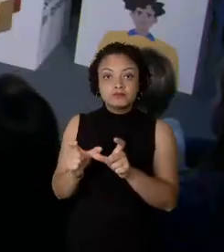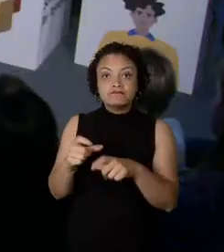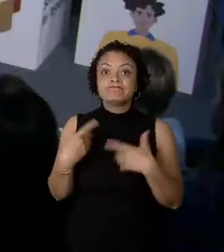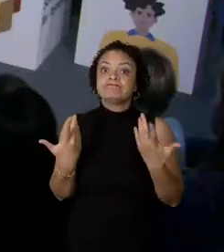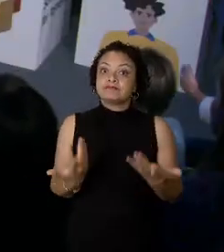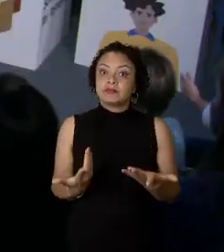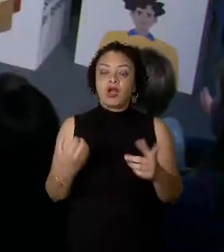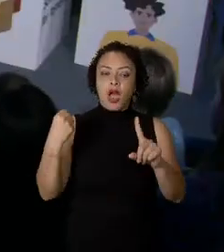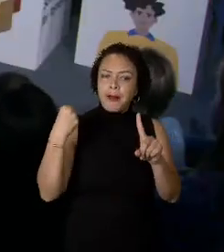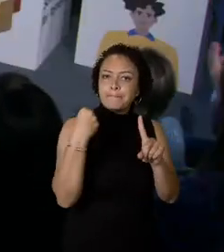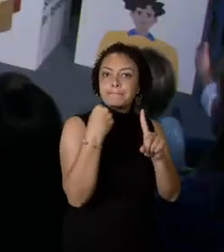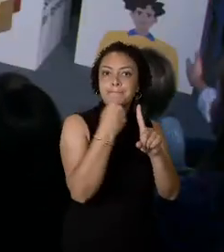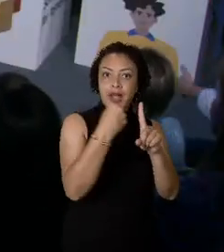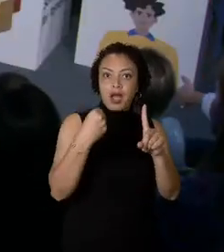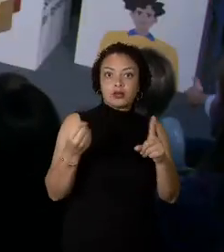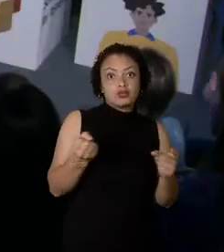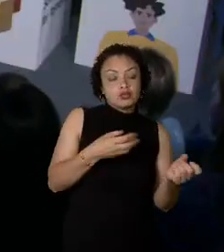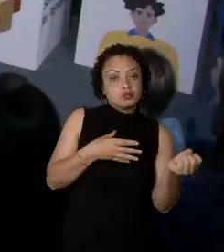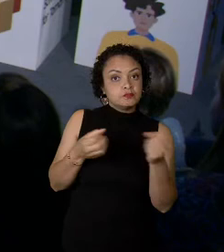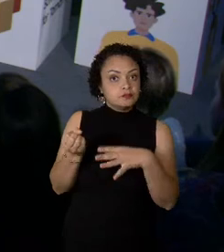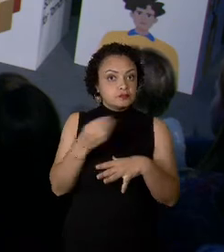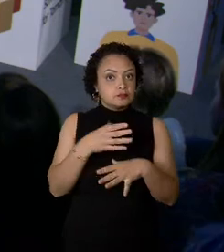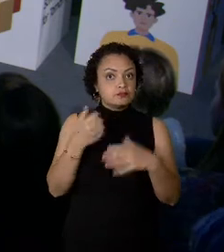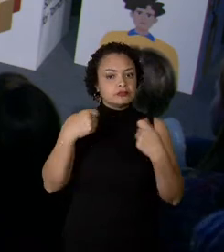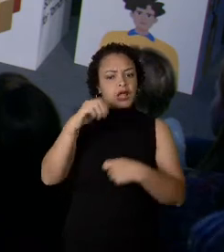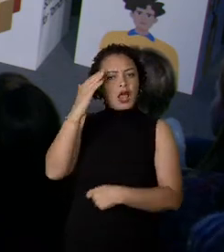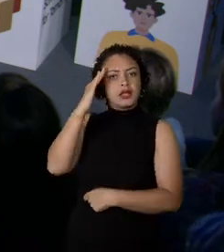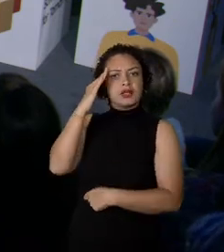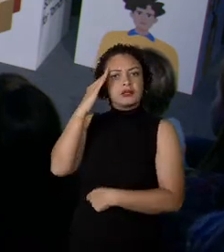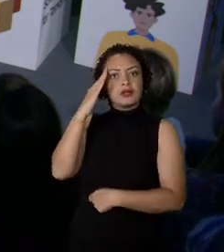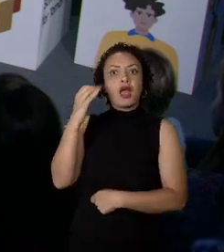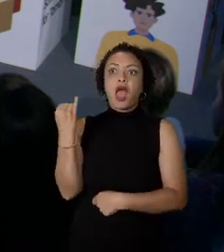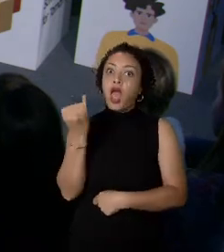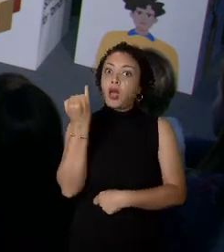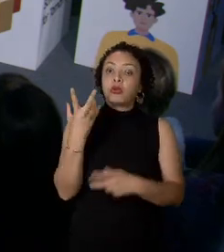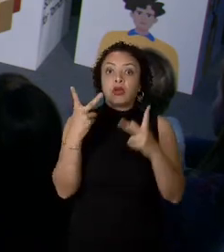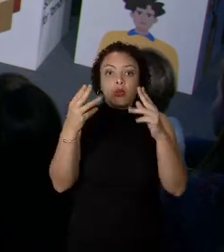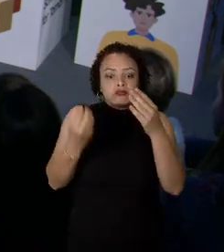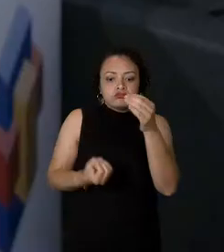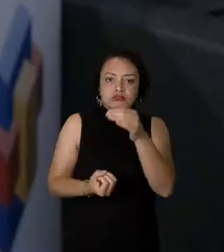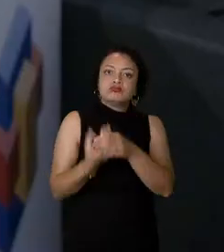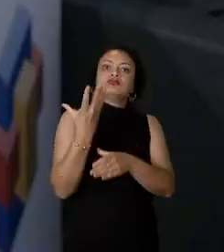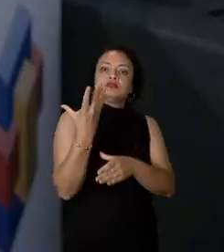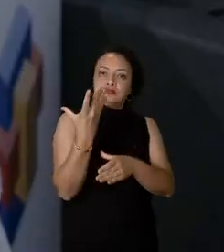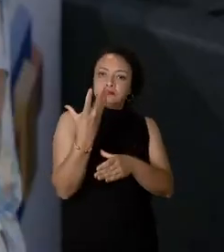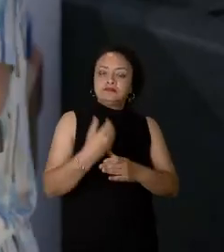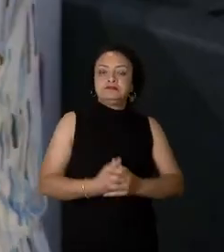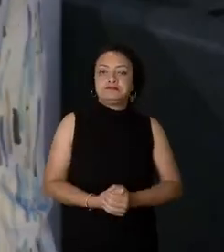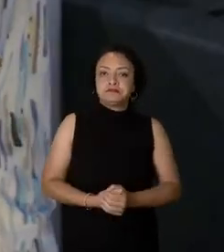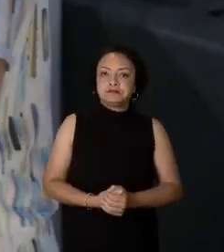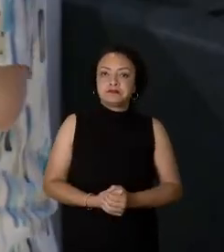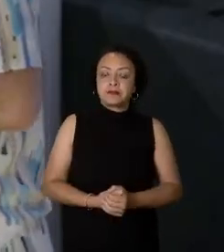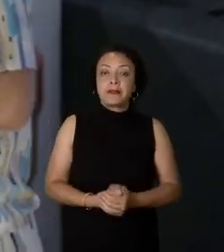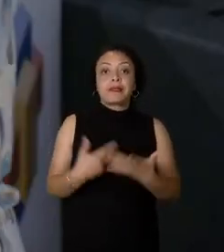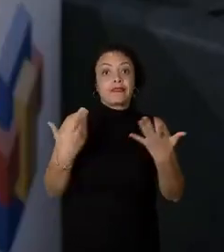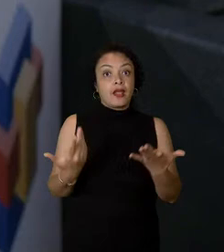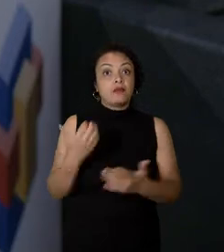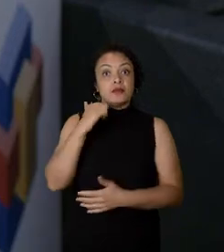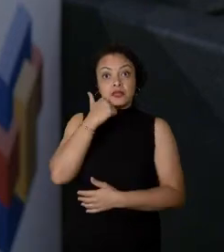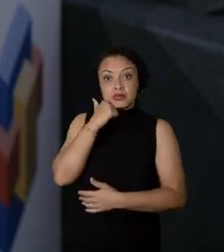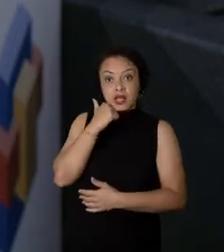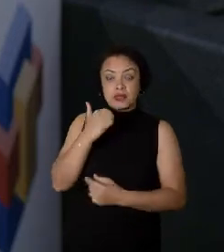de uma inovação é tão importante quanto sabê-la criá-la. E falando tanto de ciência, tecnologia e